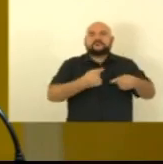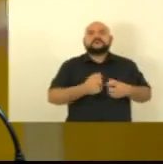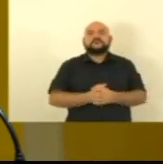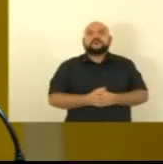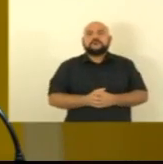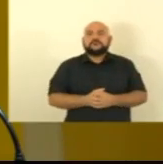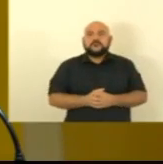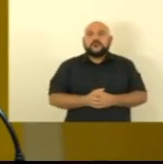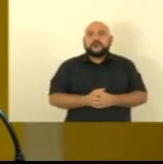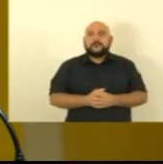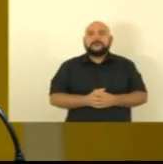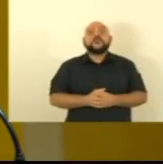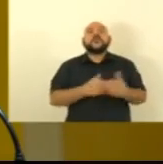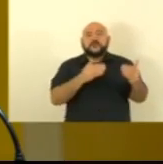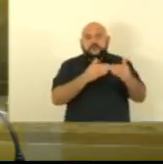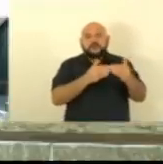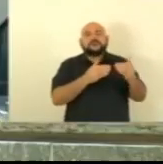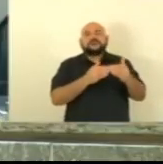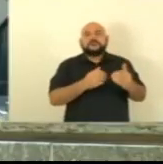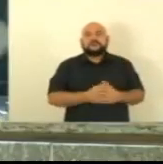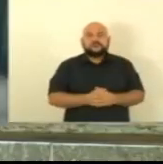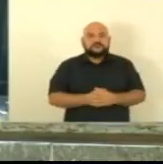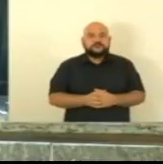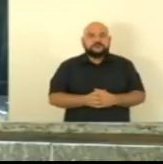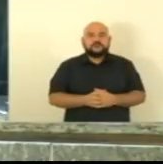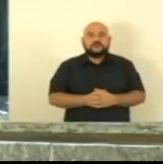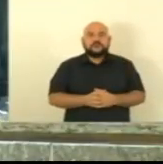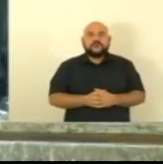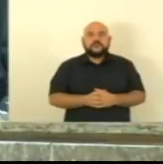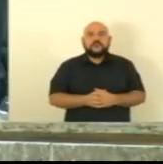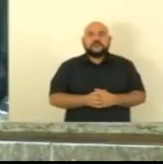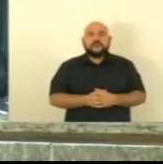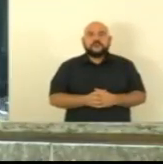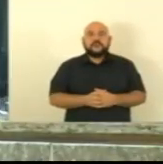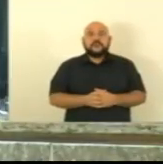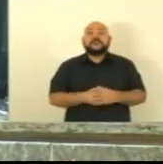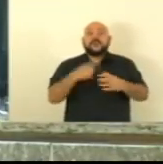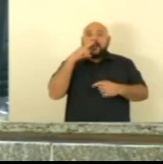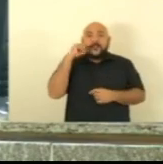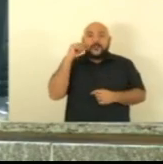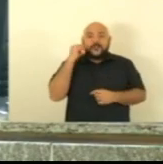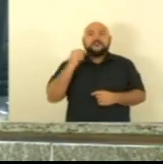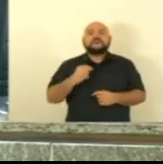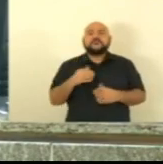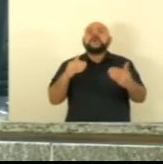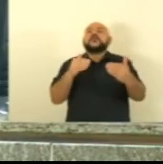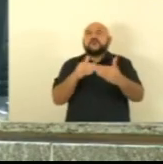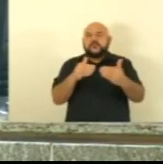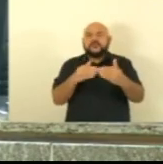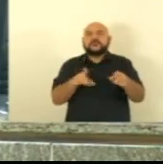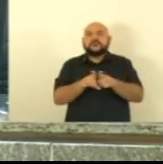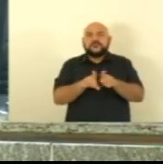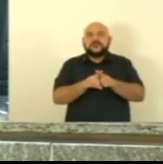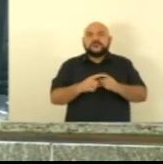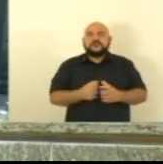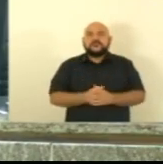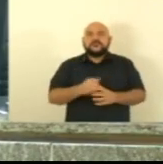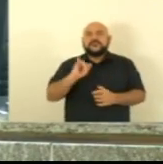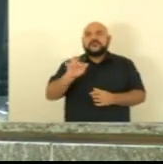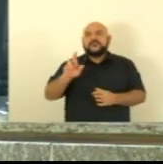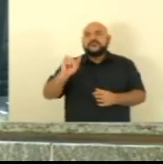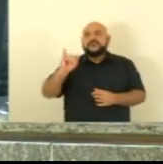deputado Camila, porque... aqui, então, vai lá, votação, vai lá. Deputado Mazinho. Deputada Camila Valadão votou pela aprovação. Deputada Irine